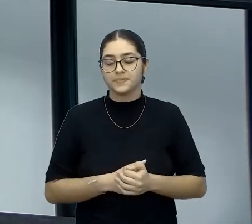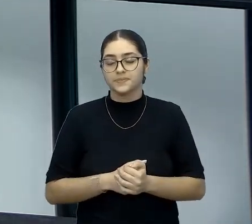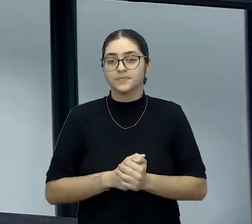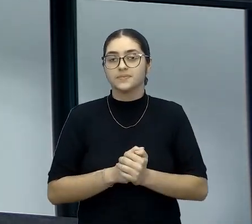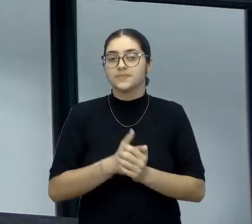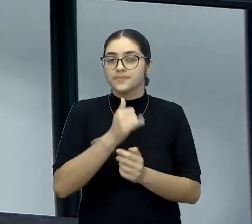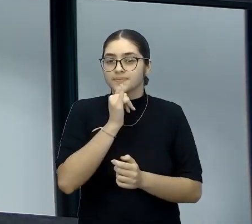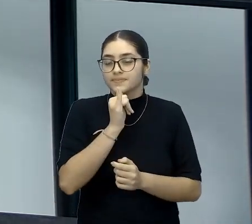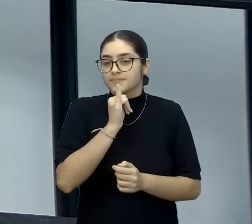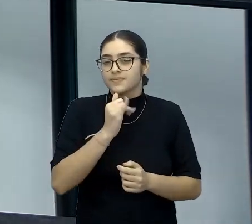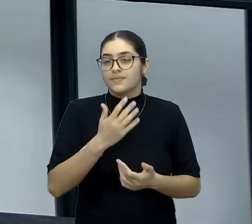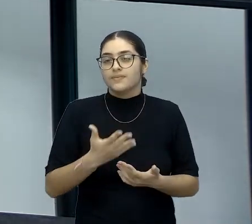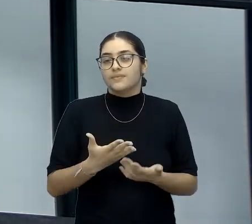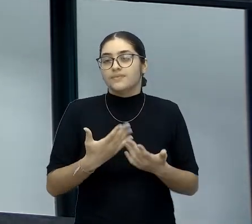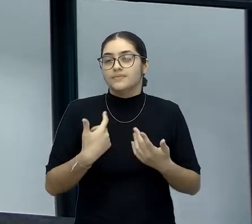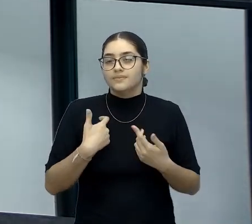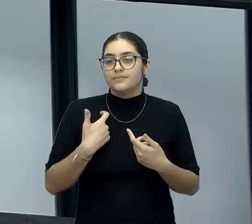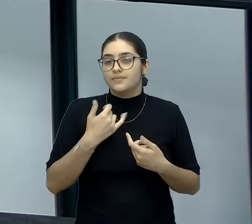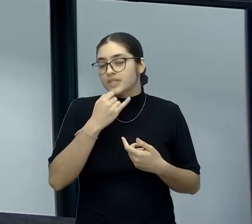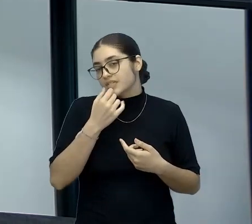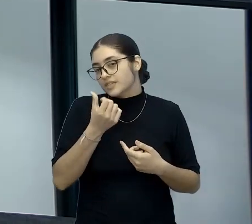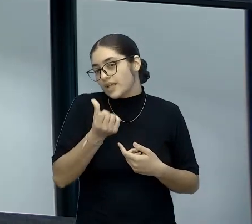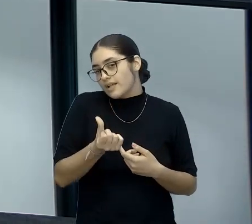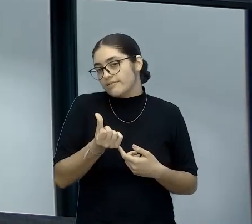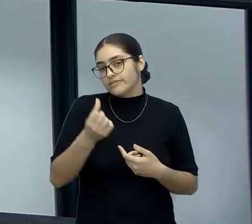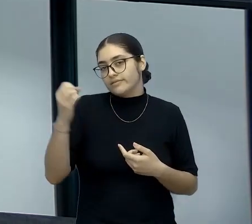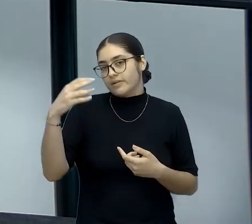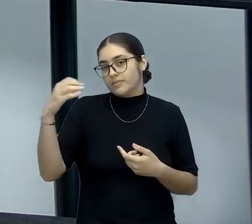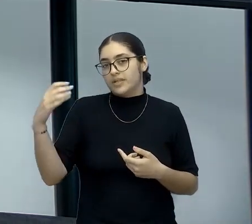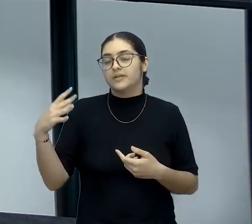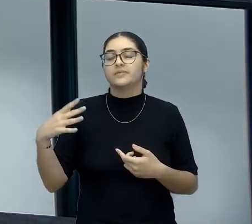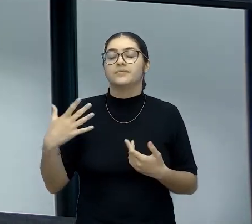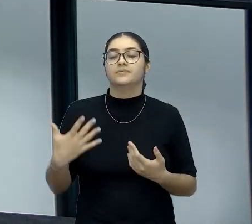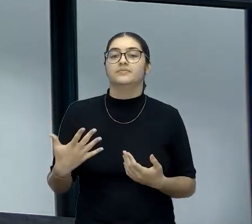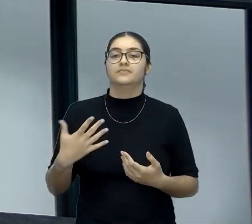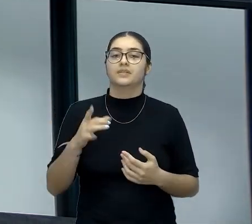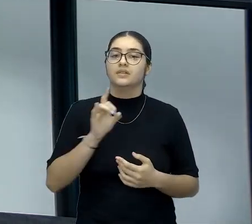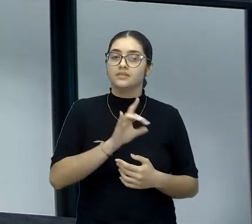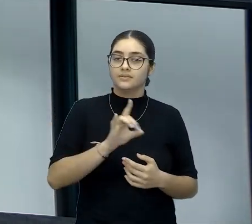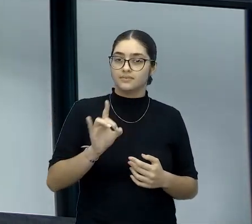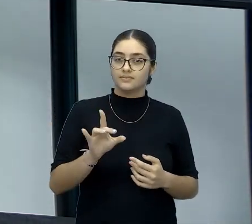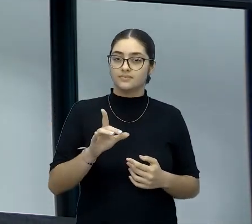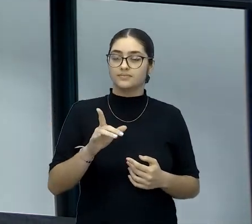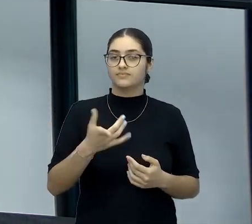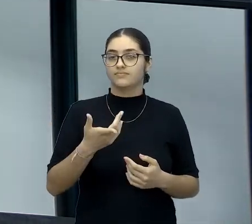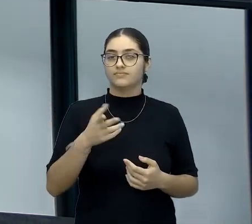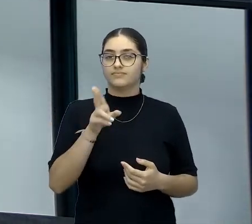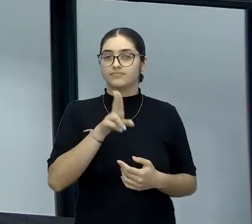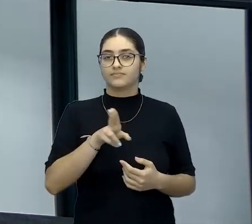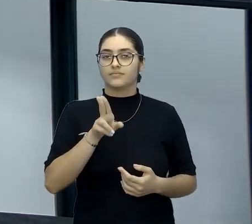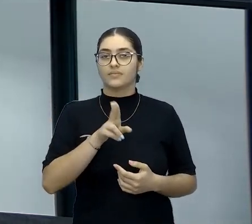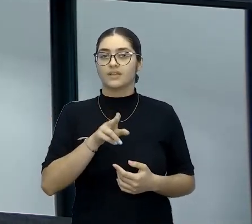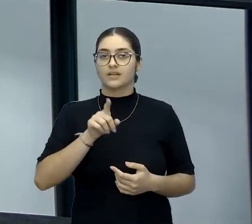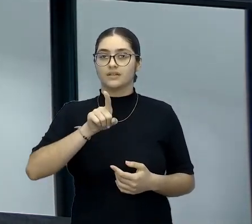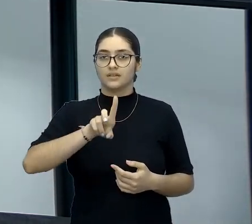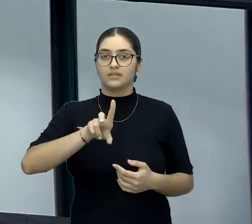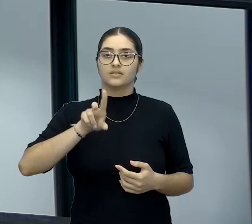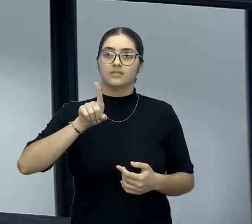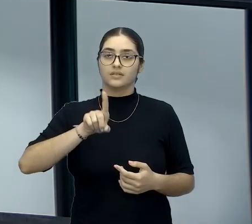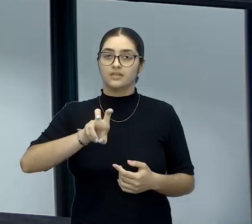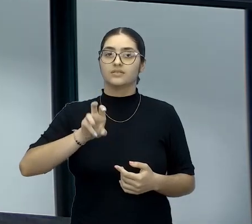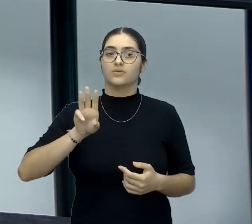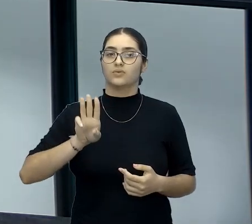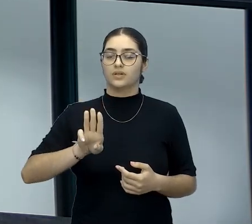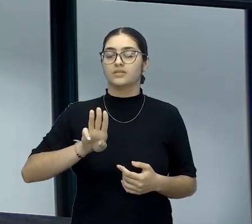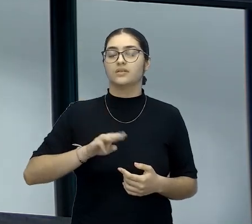por exemplo, eu vou precisar de 16 lâmpadas, né? Se cada uma consome 15 watts, por exemplo,